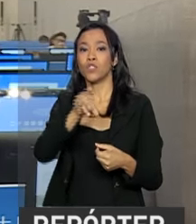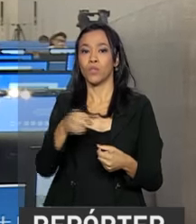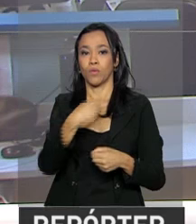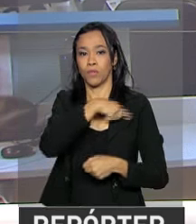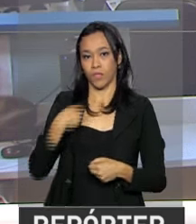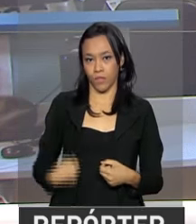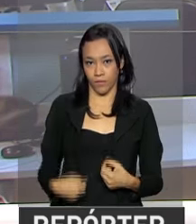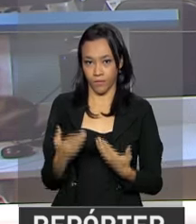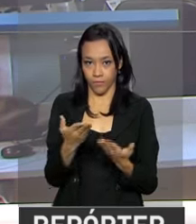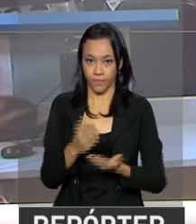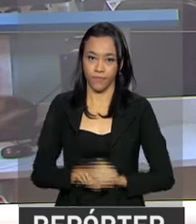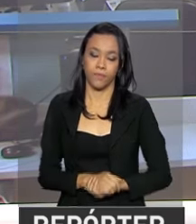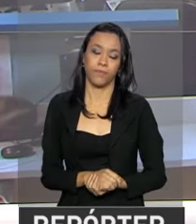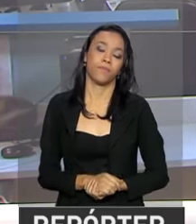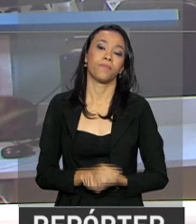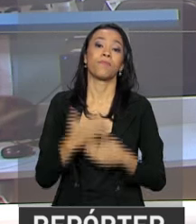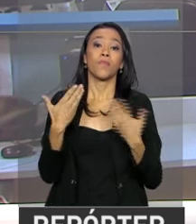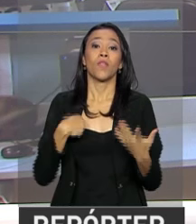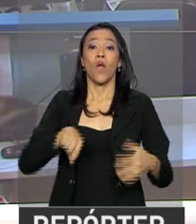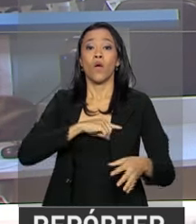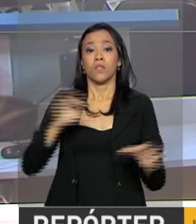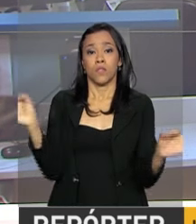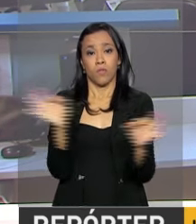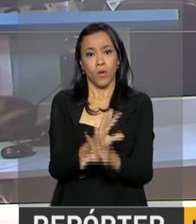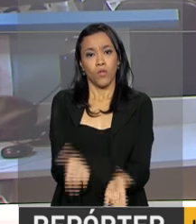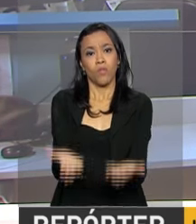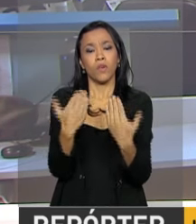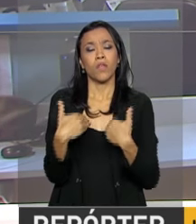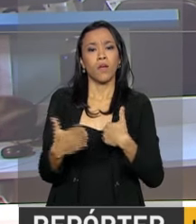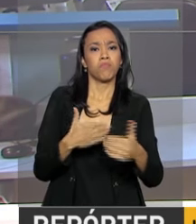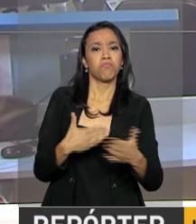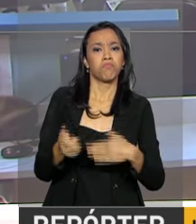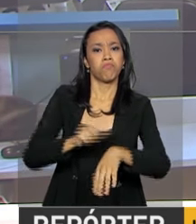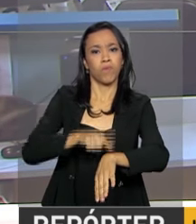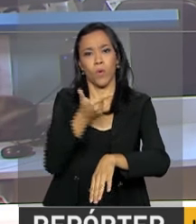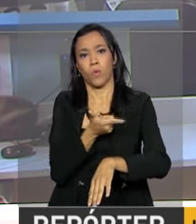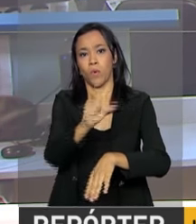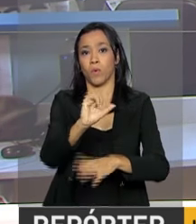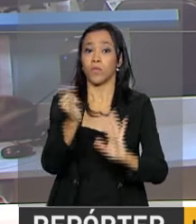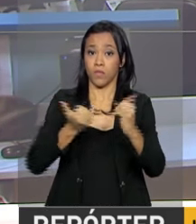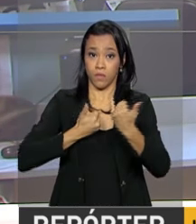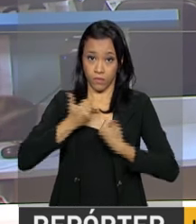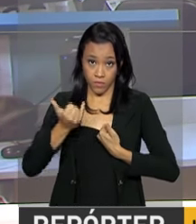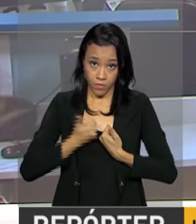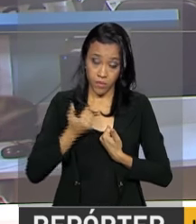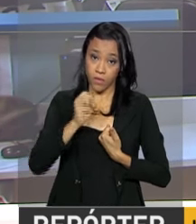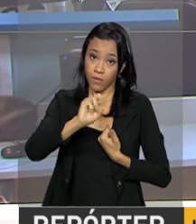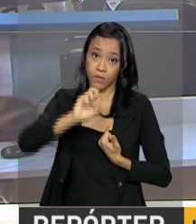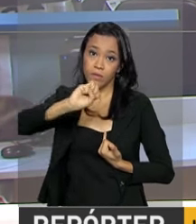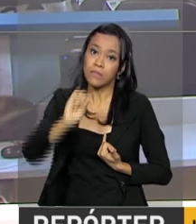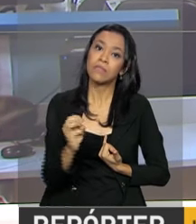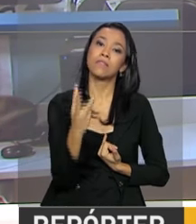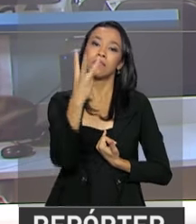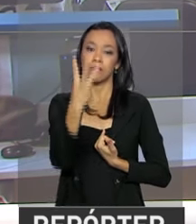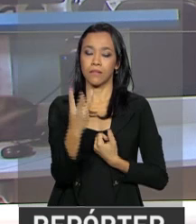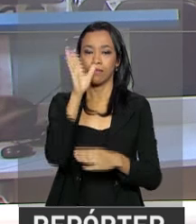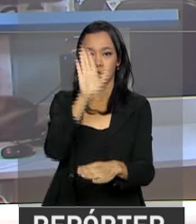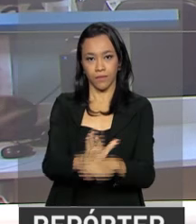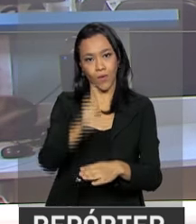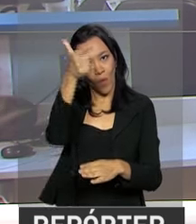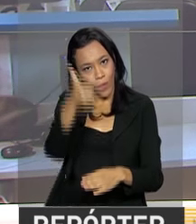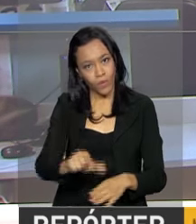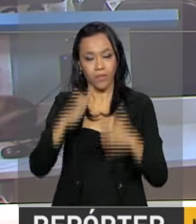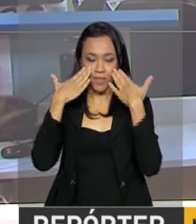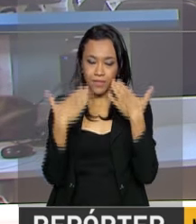Neto. E nós ficamos por aqui. Podemos voltar a qualquer momento com outras informações ou às 15h na próxima edição